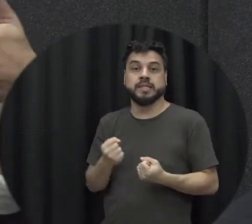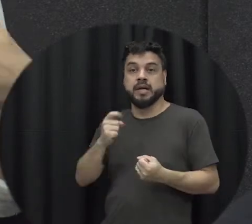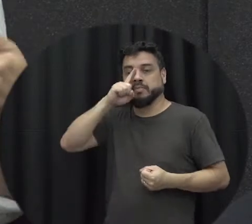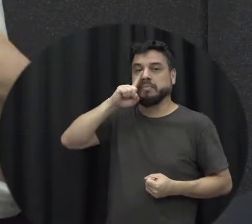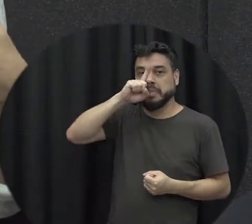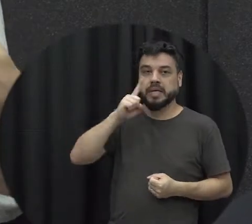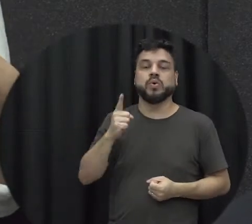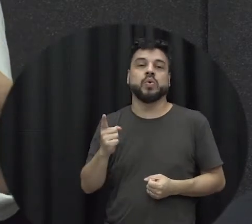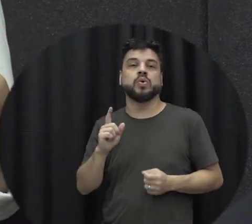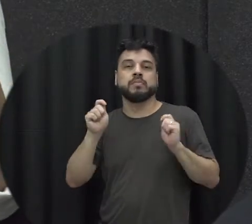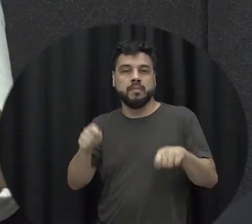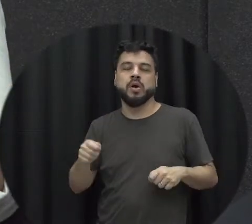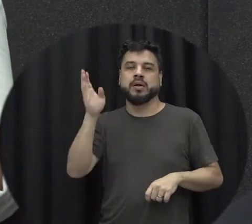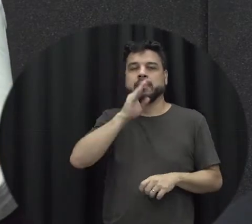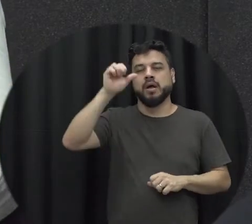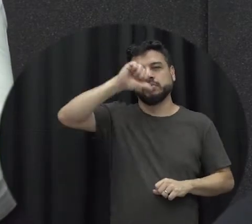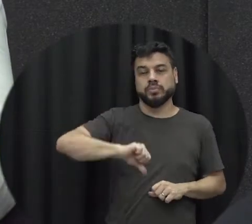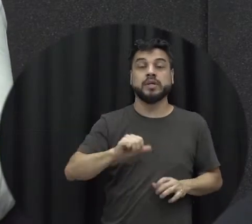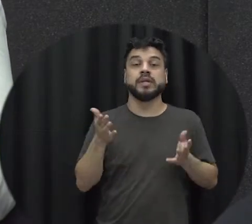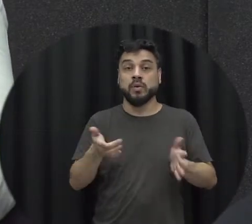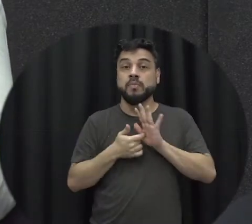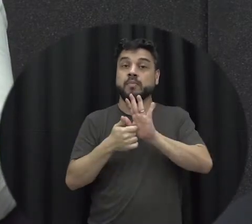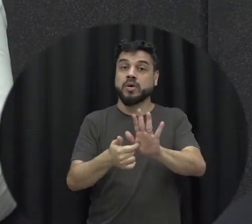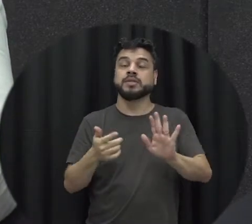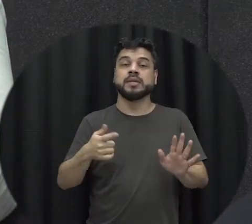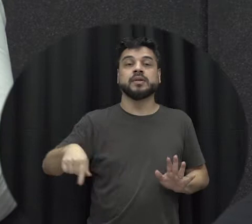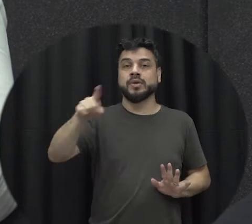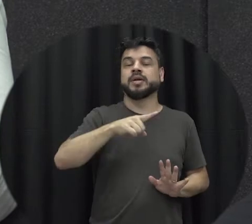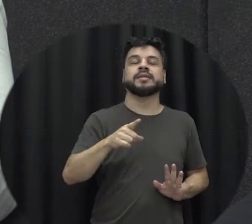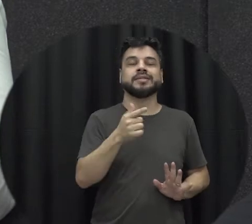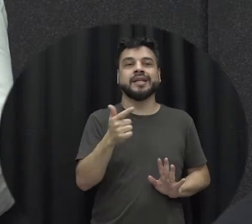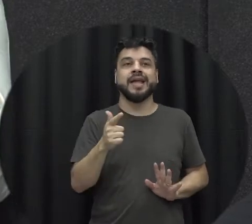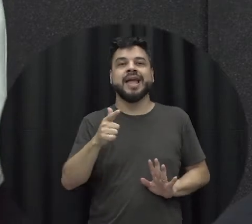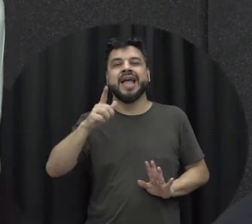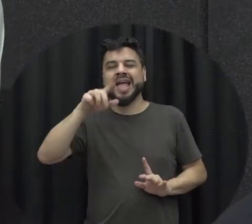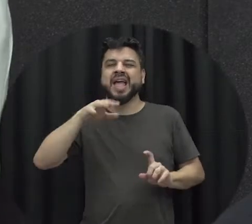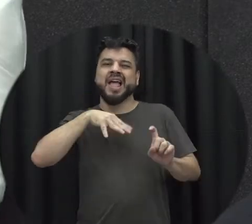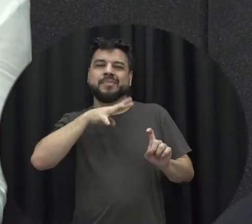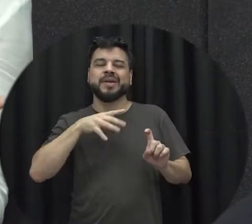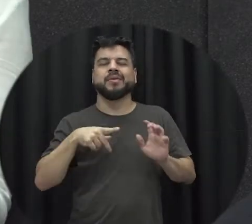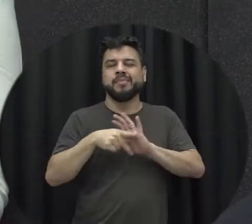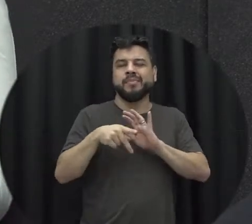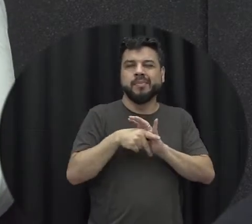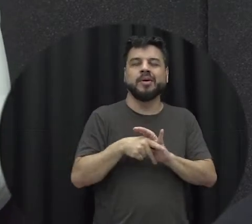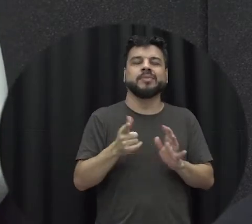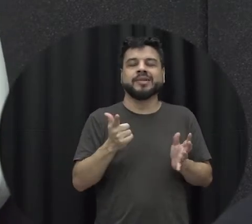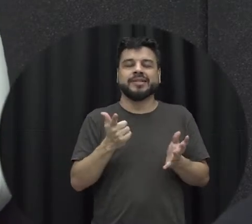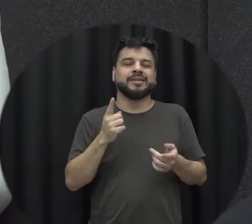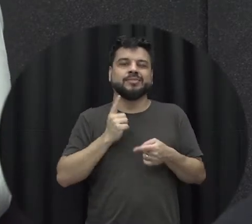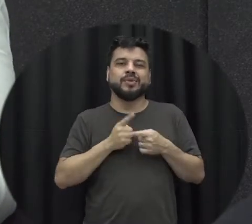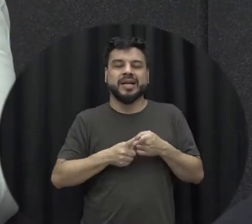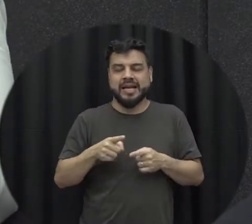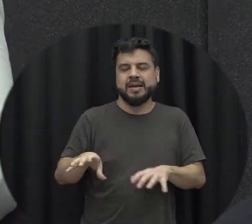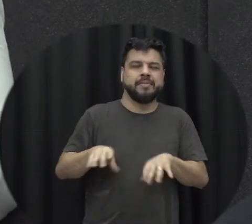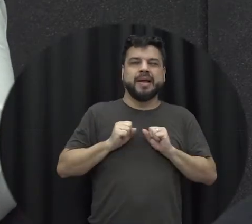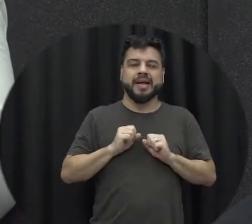está desmitificando essa história, né, de que eles causam assim, muita doença. A gente está vendo mais o lado bom deles do que o lado